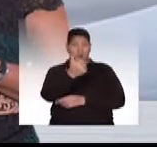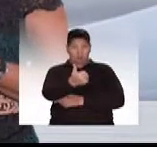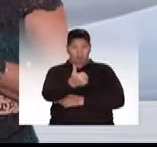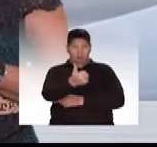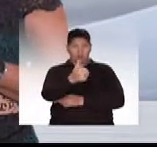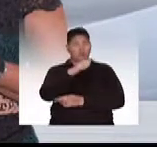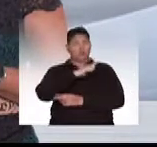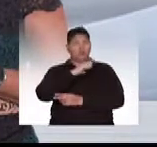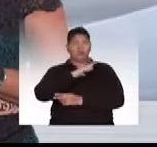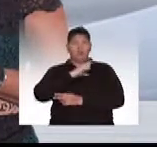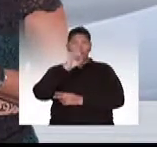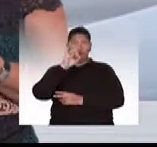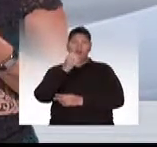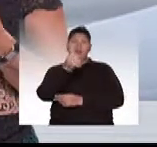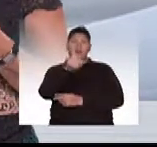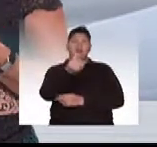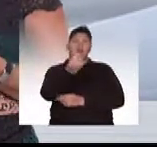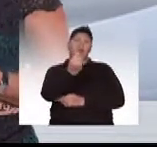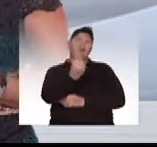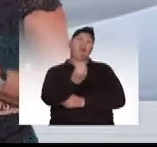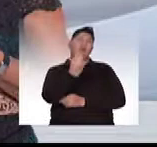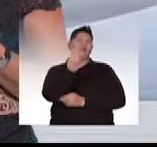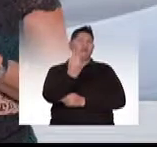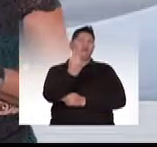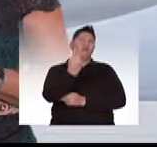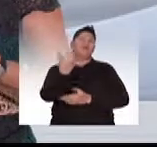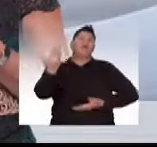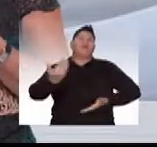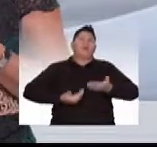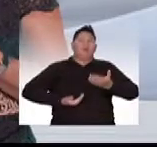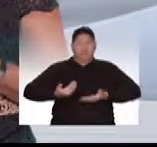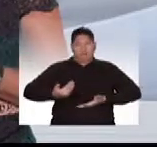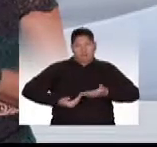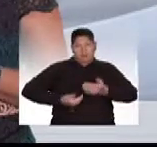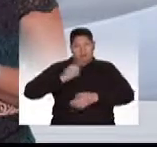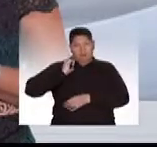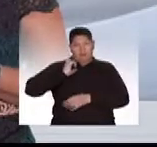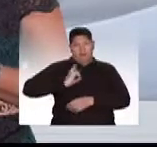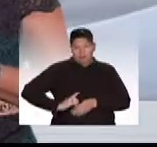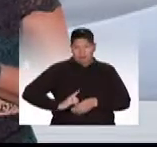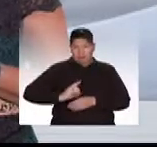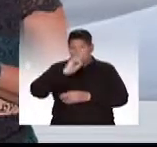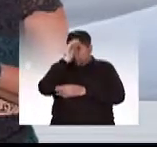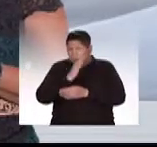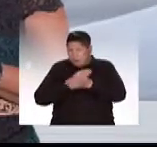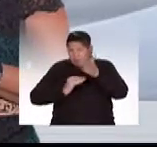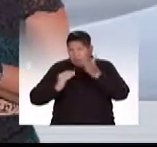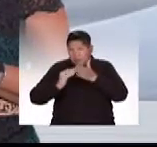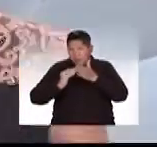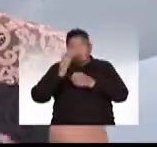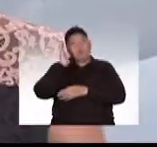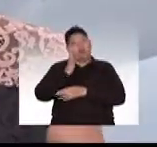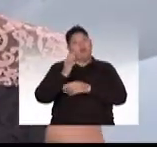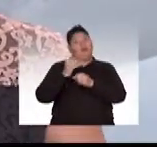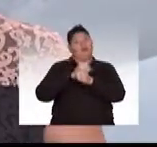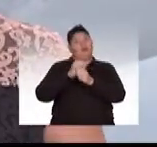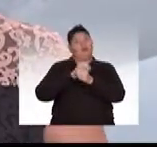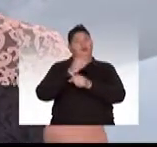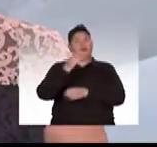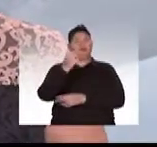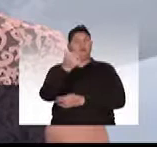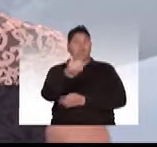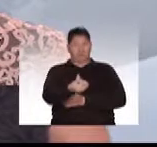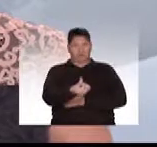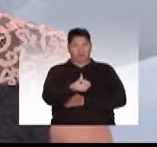2001 havia apenas 601 trabalhadores com deficiência em todo o Brasil. Já no ano